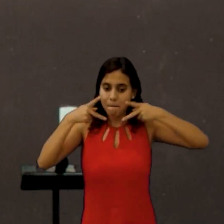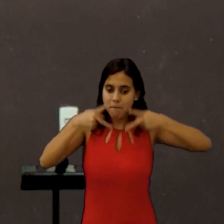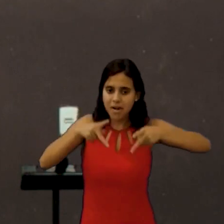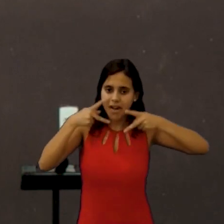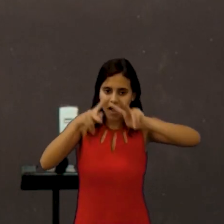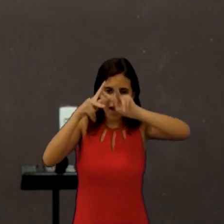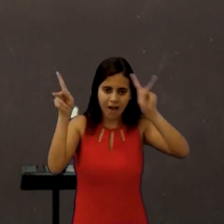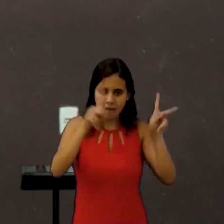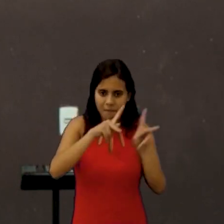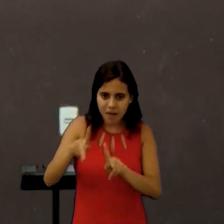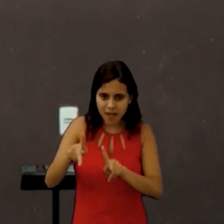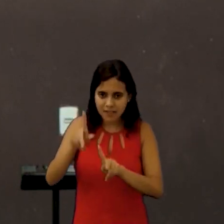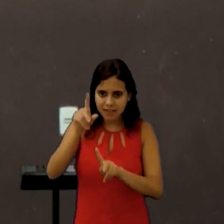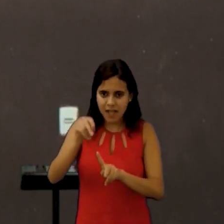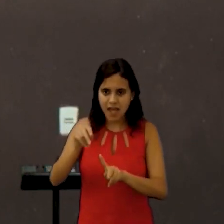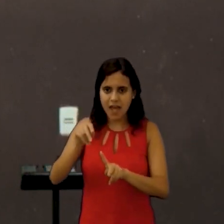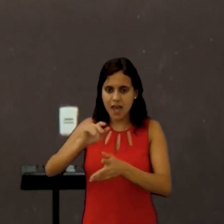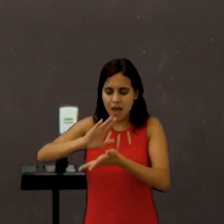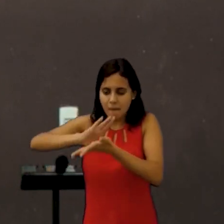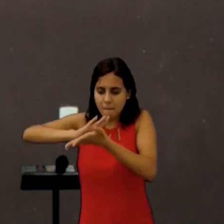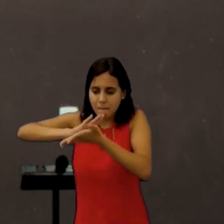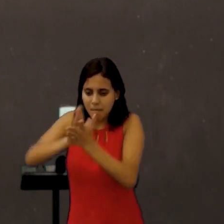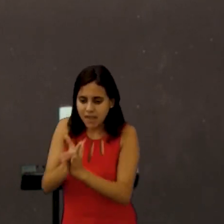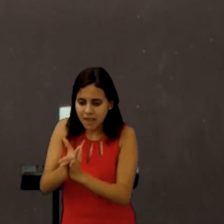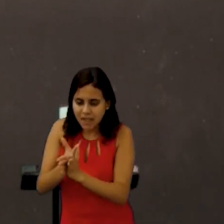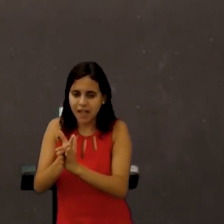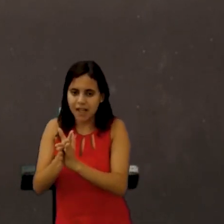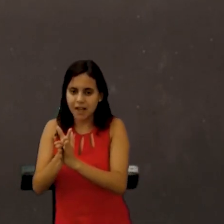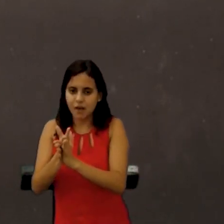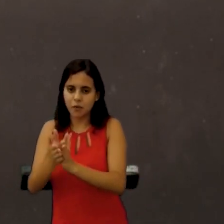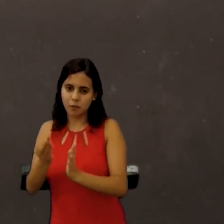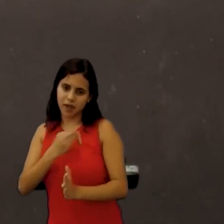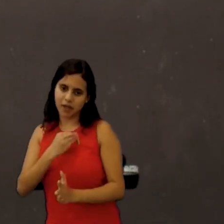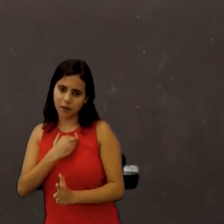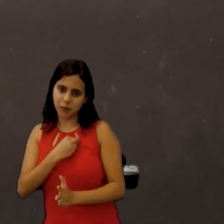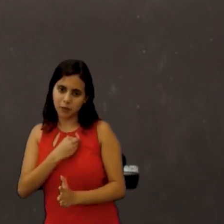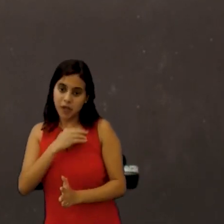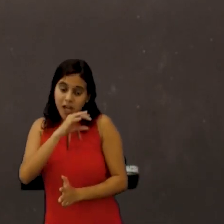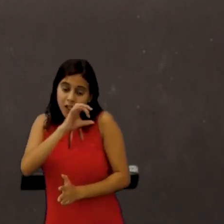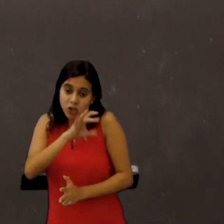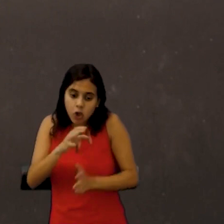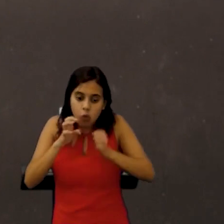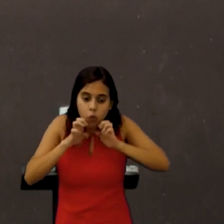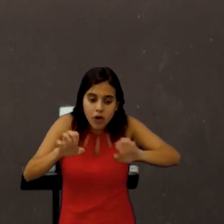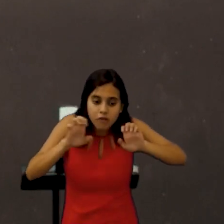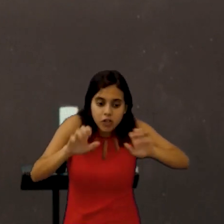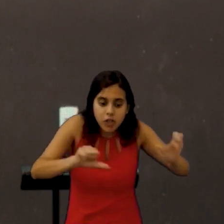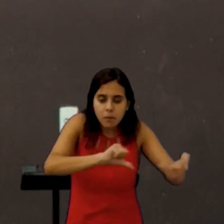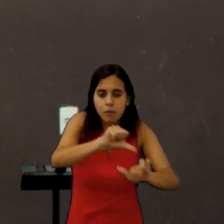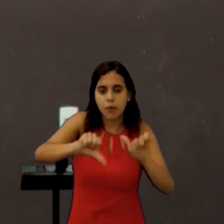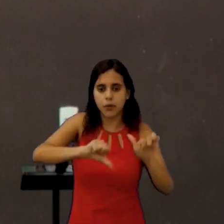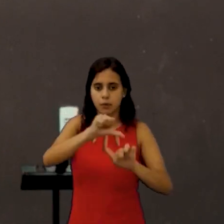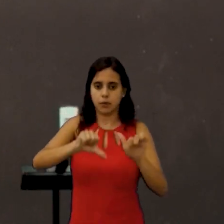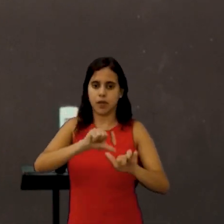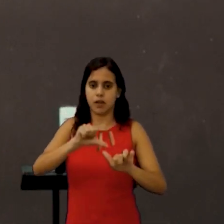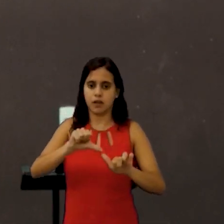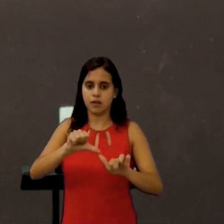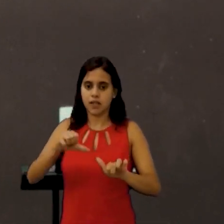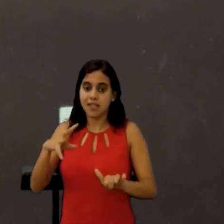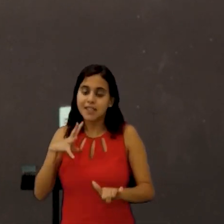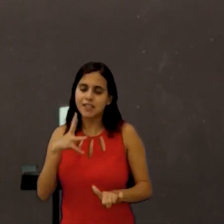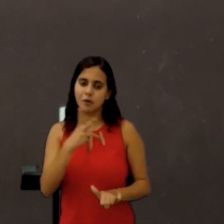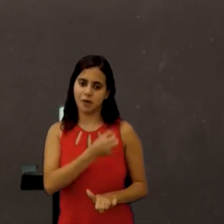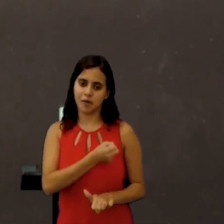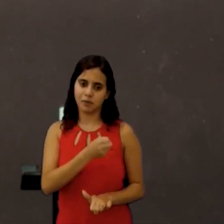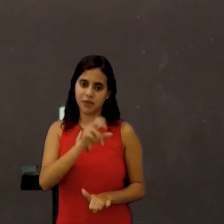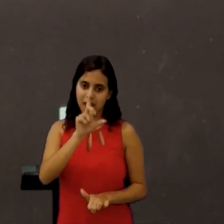pecado traz a paz, e só o evangelho é capaz de fazer isso. Ser pacificador é